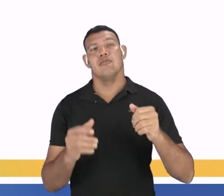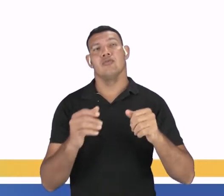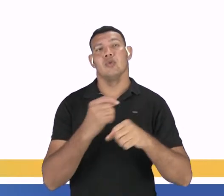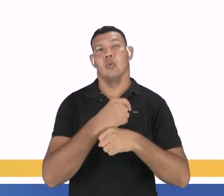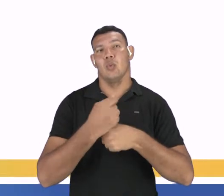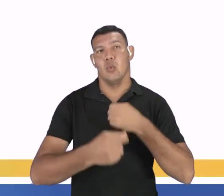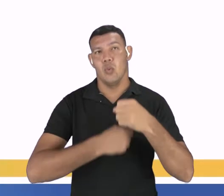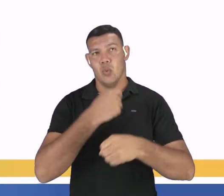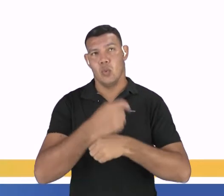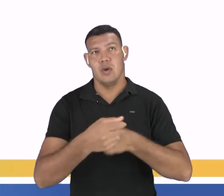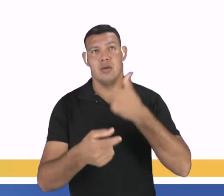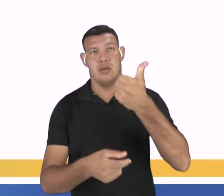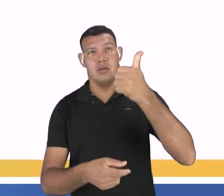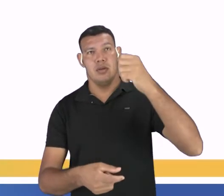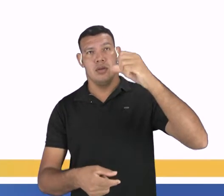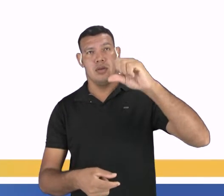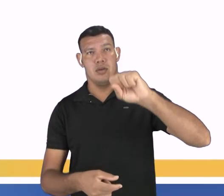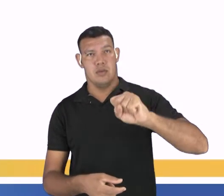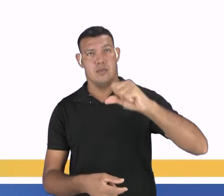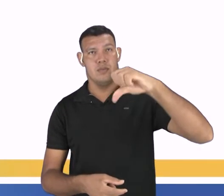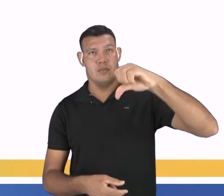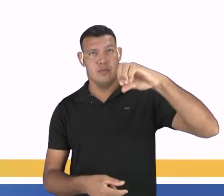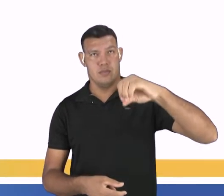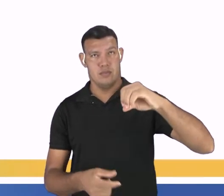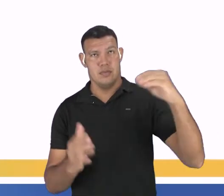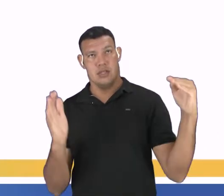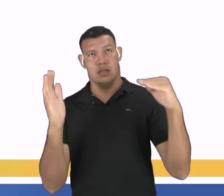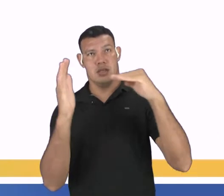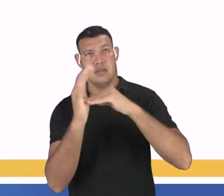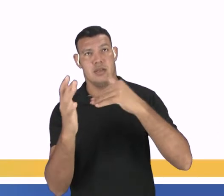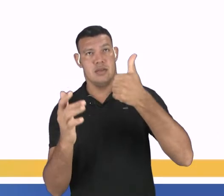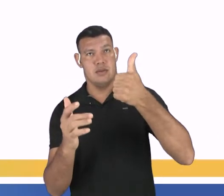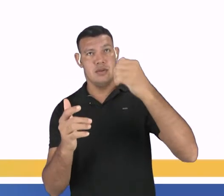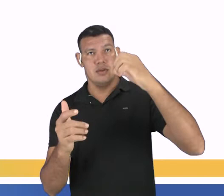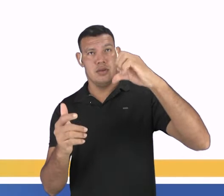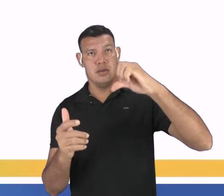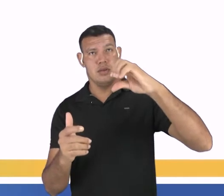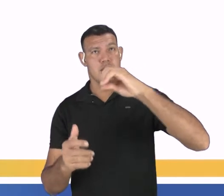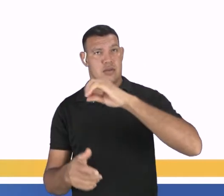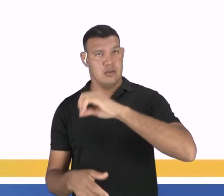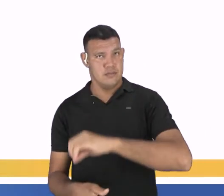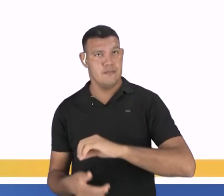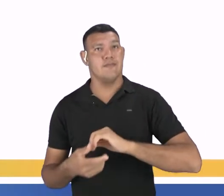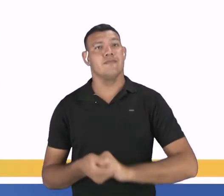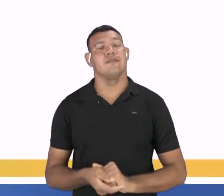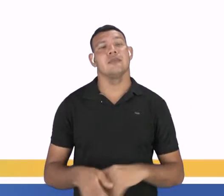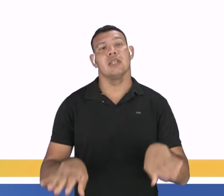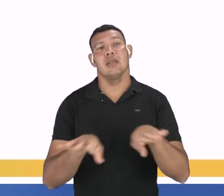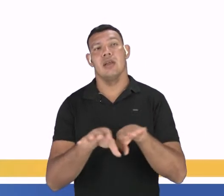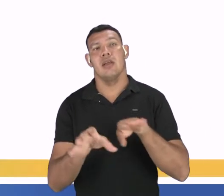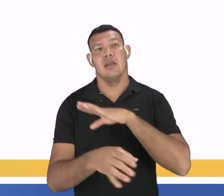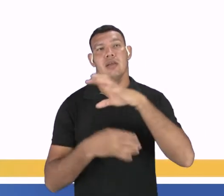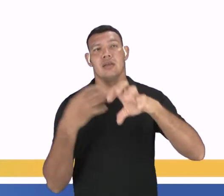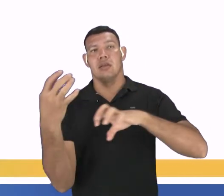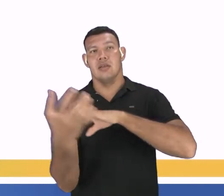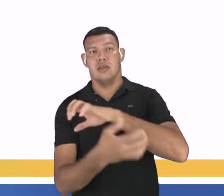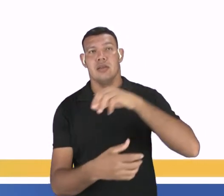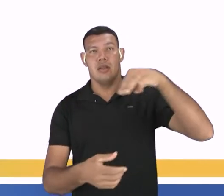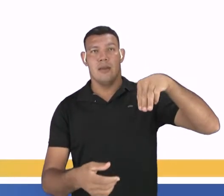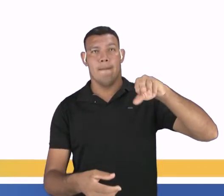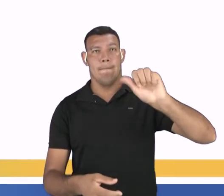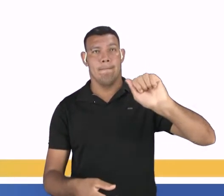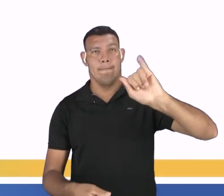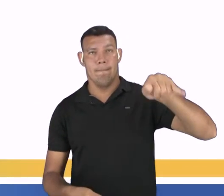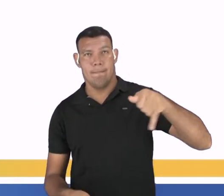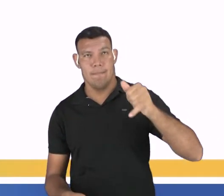aconteceu de 1905 a 1907, que vai acontecer ali principalmente na região da